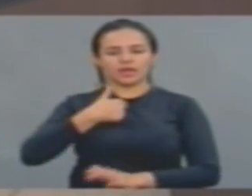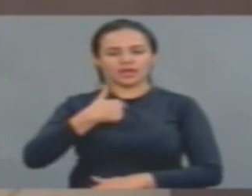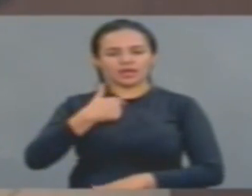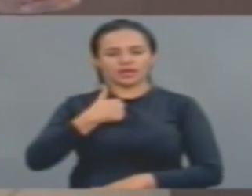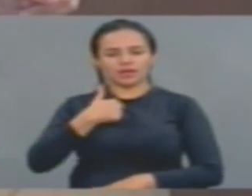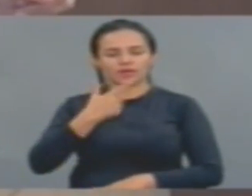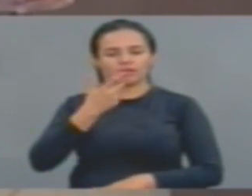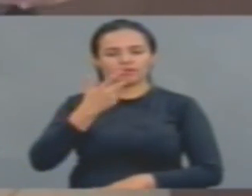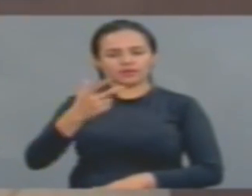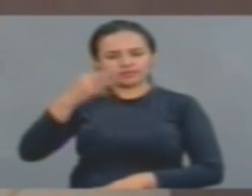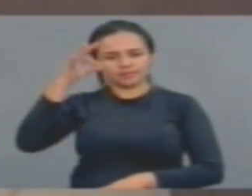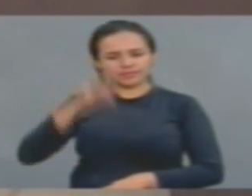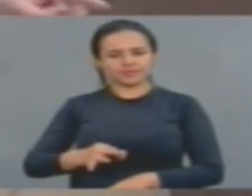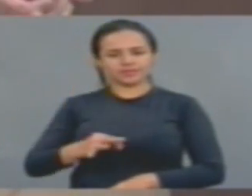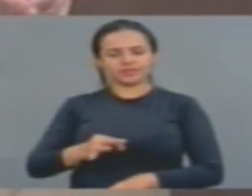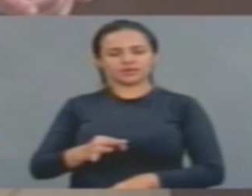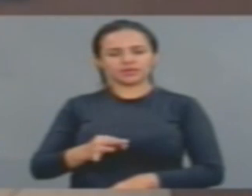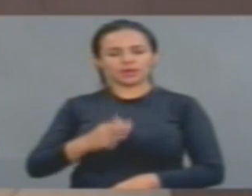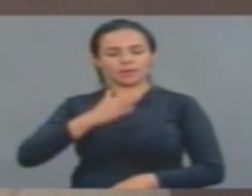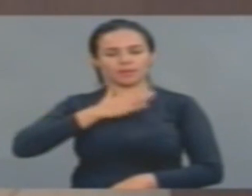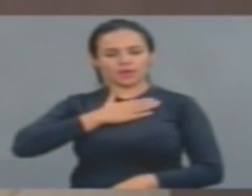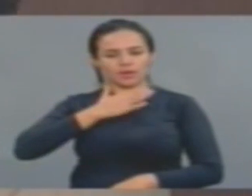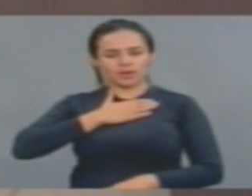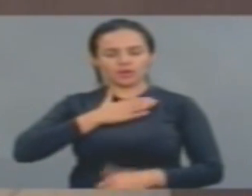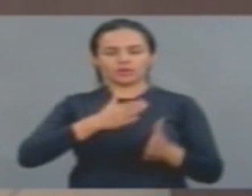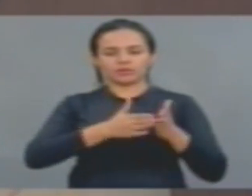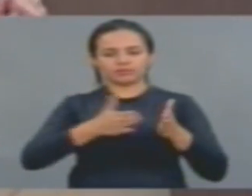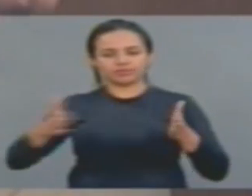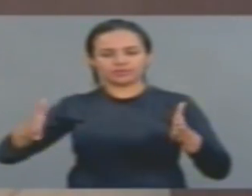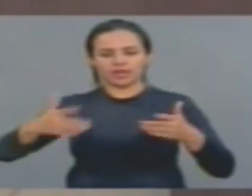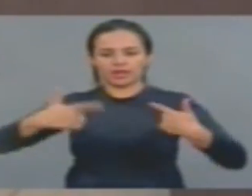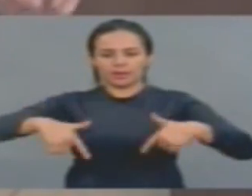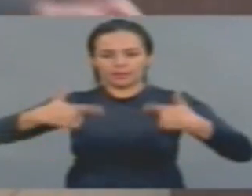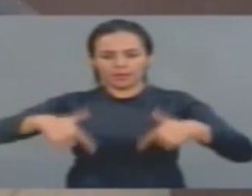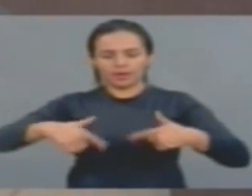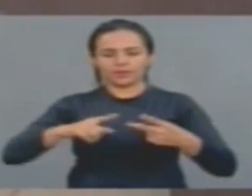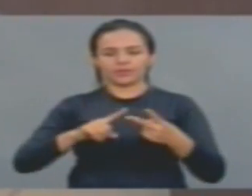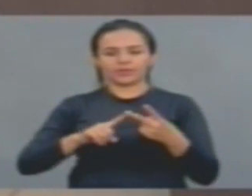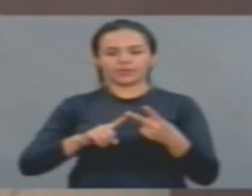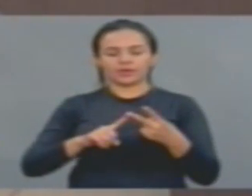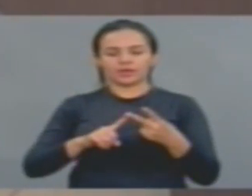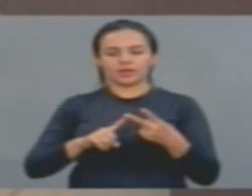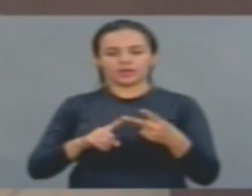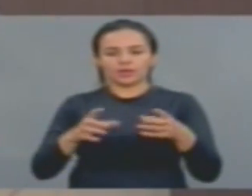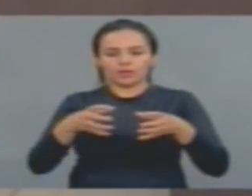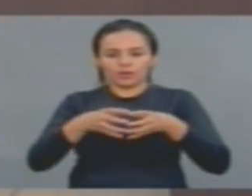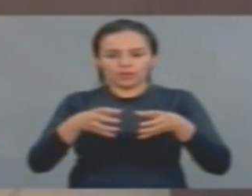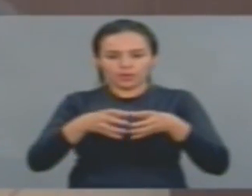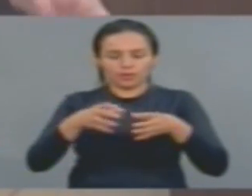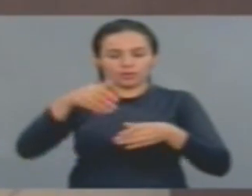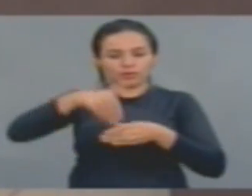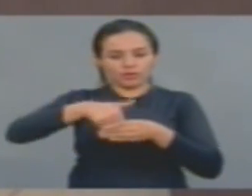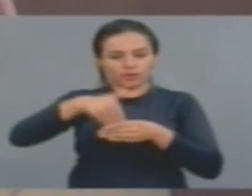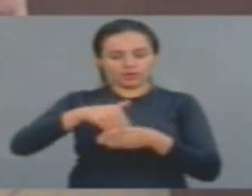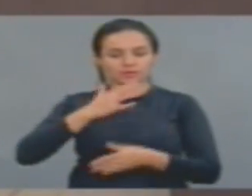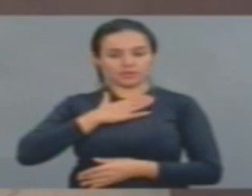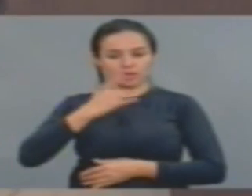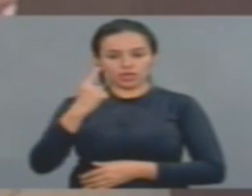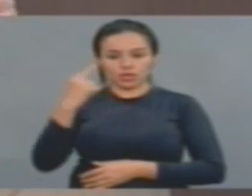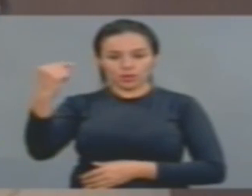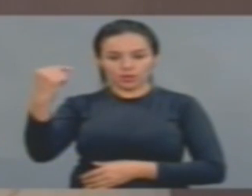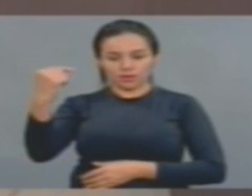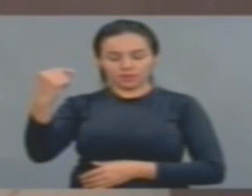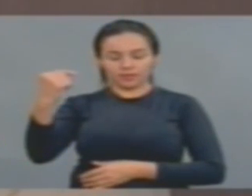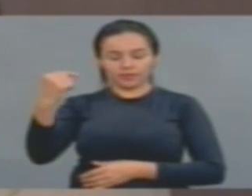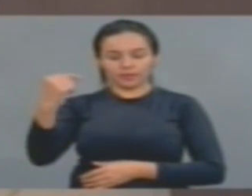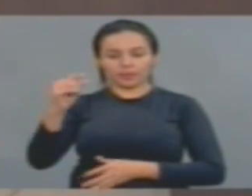por convicções do meu mandato, do mandato que é do meu partido e da frente de esquerda que me elegeu. Isso, para